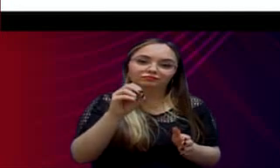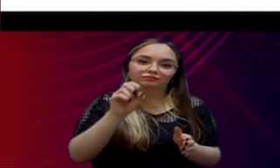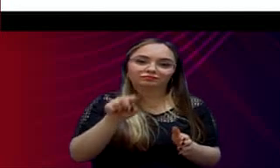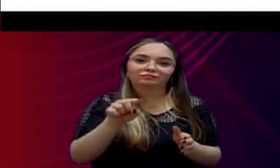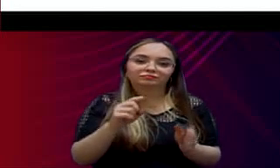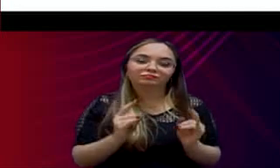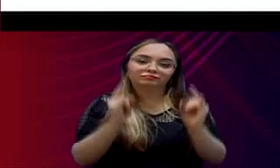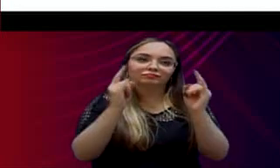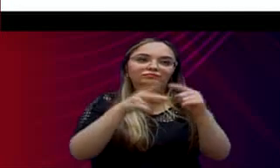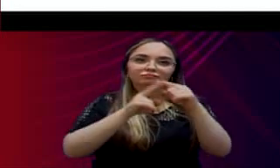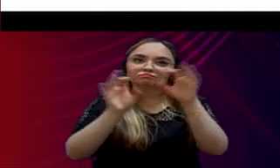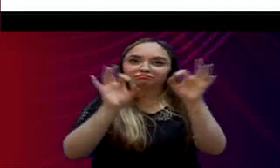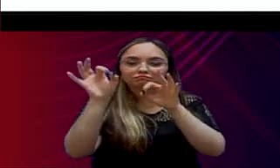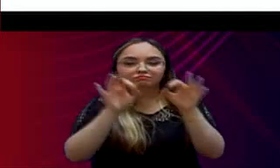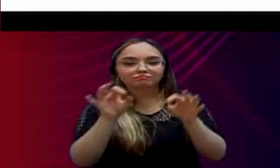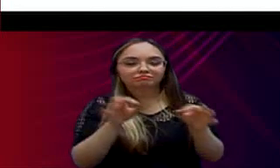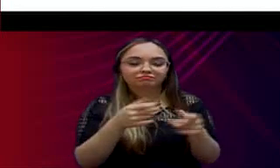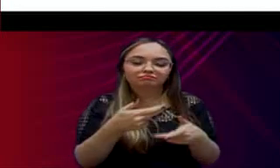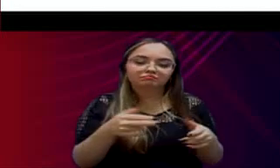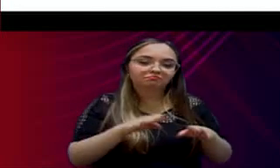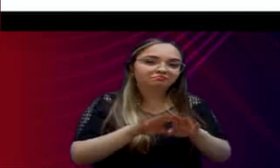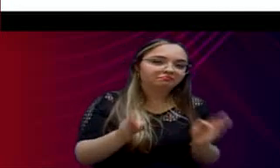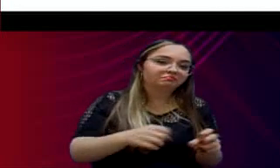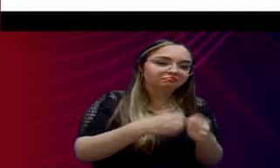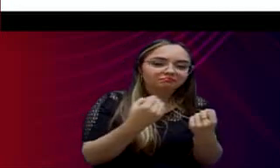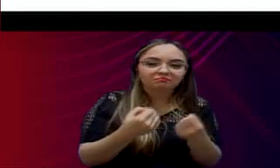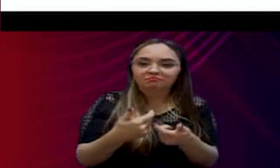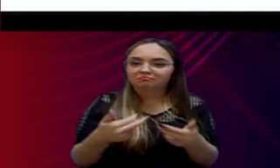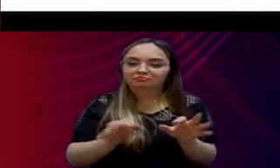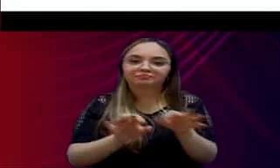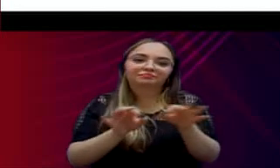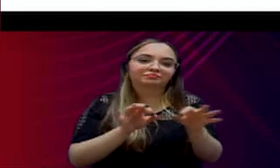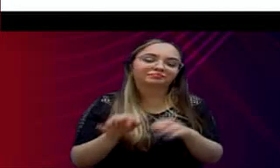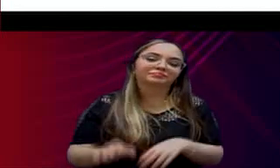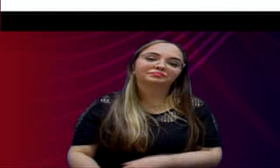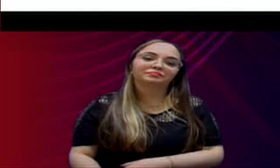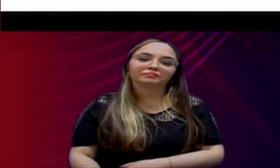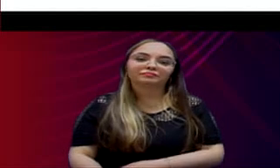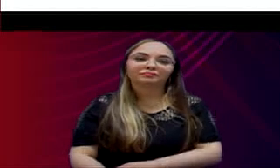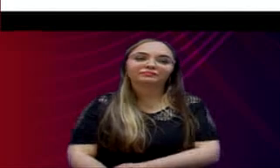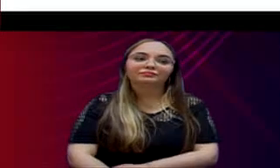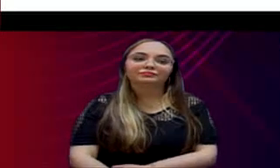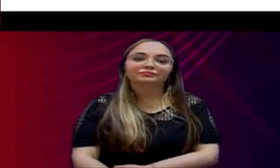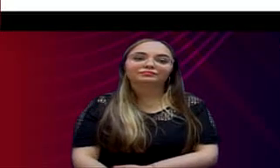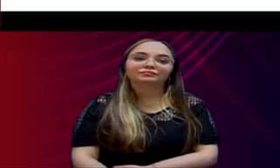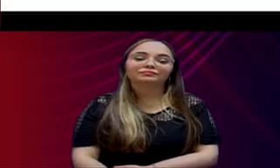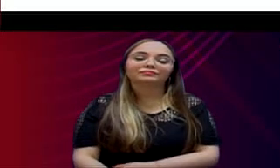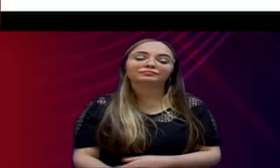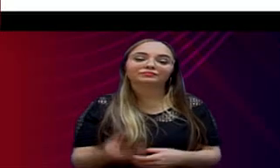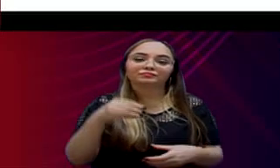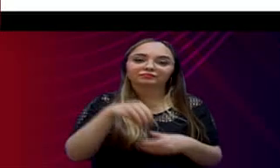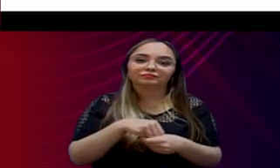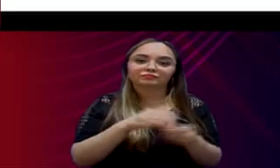eu expliquei a despesa de caráter continuado unidade medida em metafísica não há então dentro do programa 4002